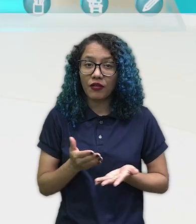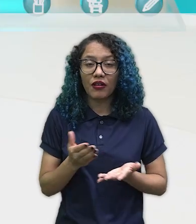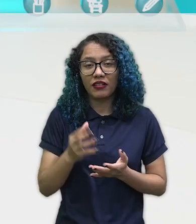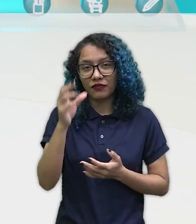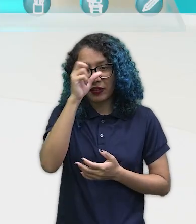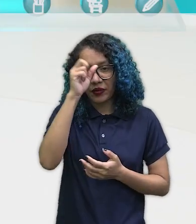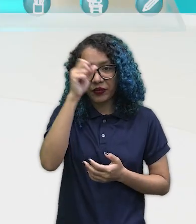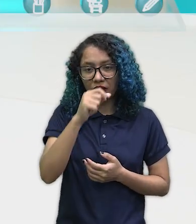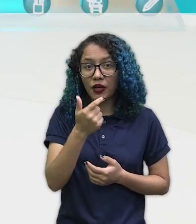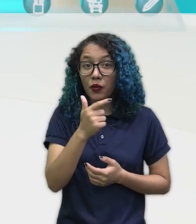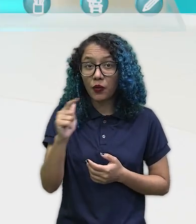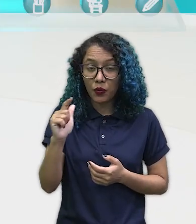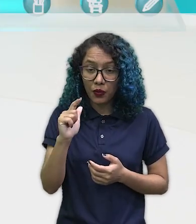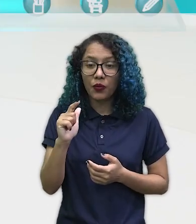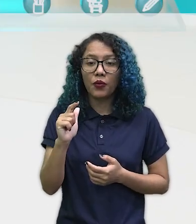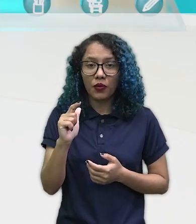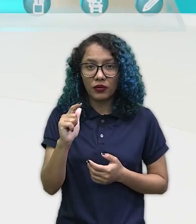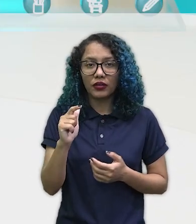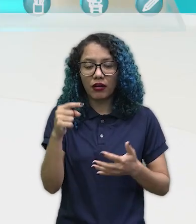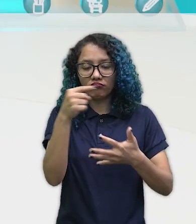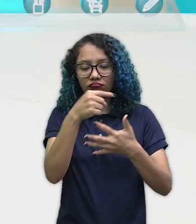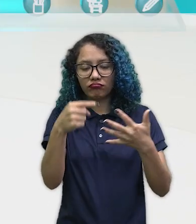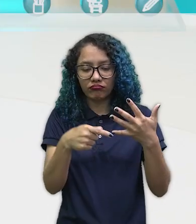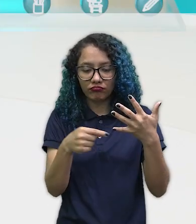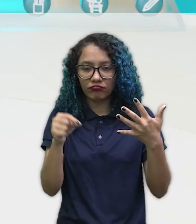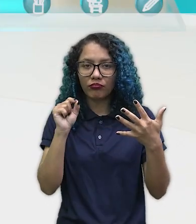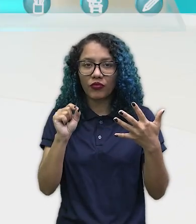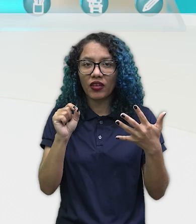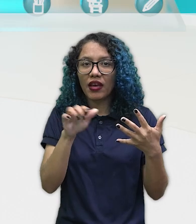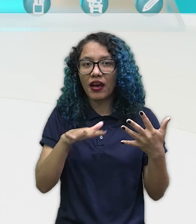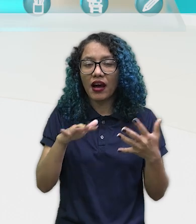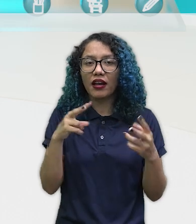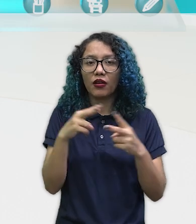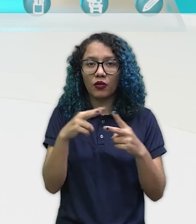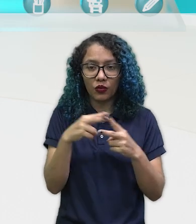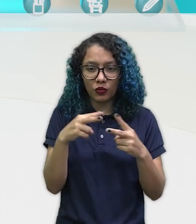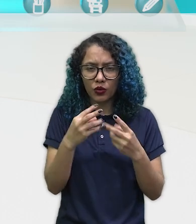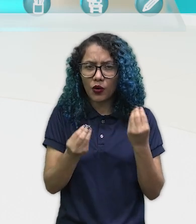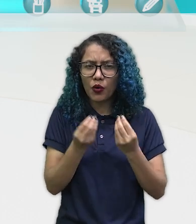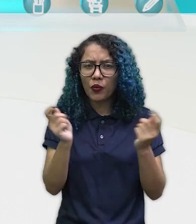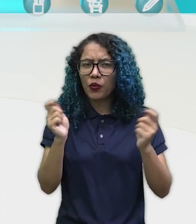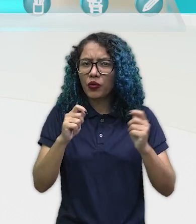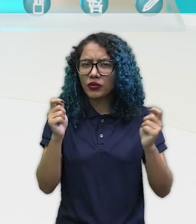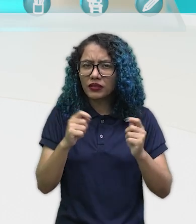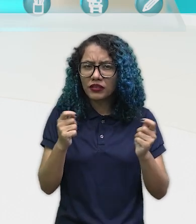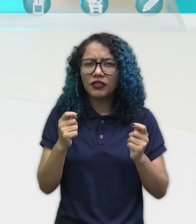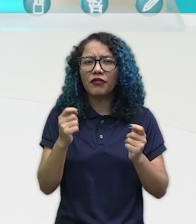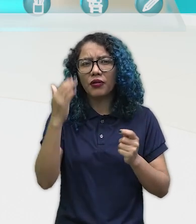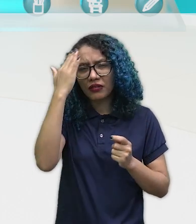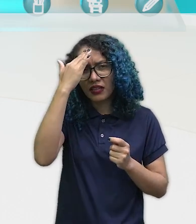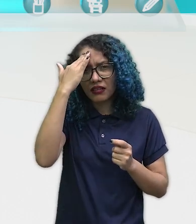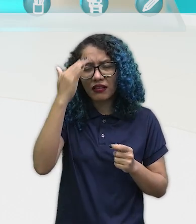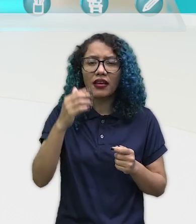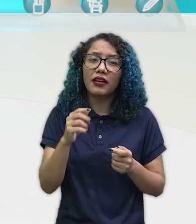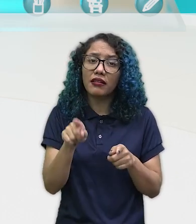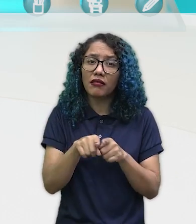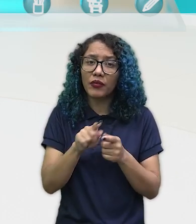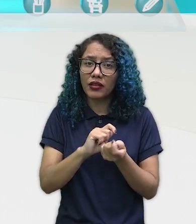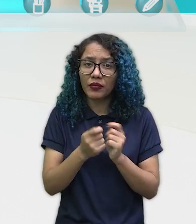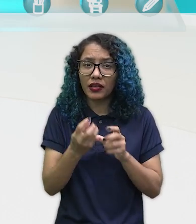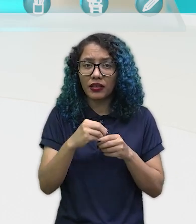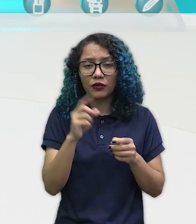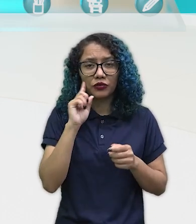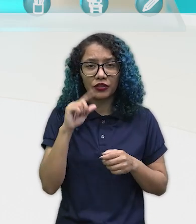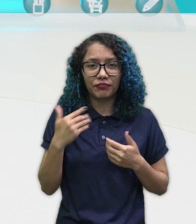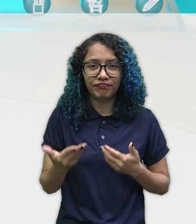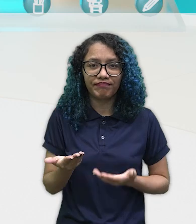gente. Vamos aprender aí outro aspecto sobre este universo das lutas, como que a gente pode interpretar e